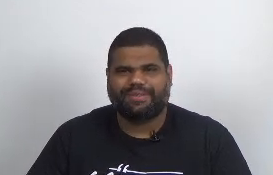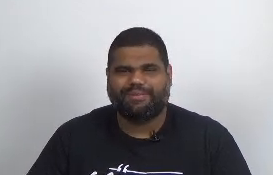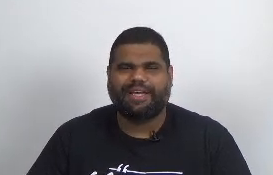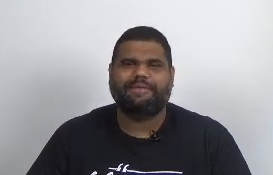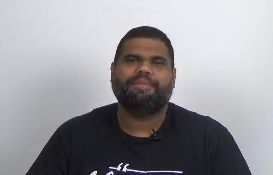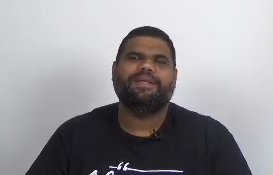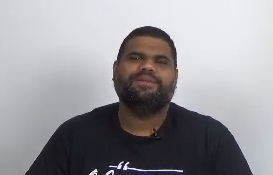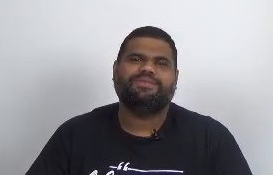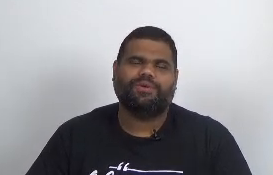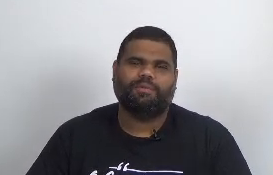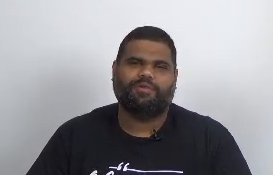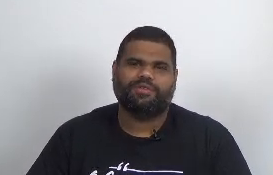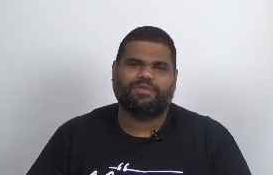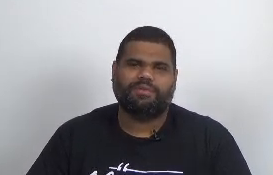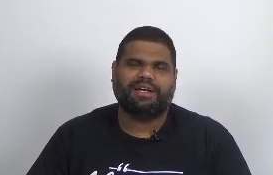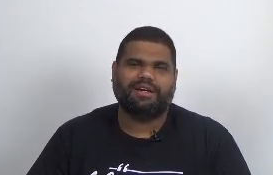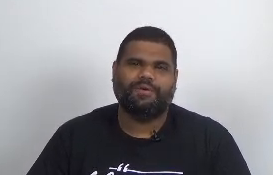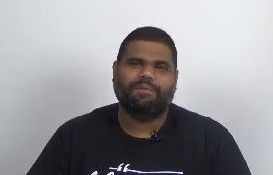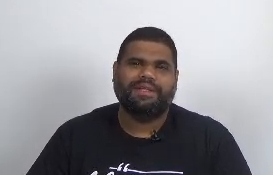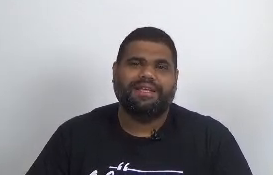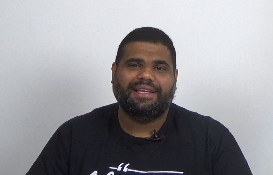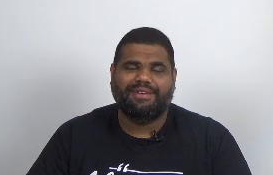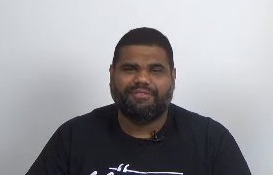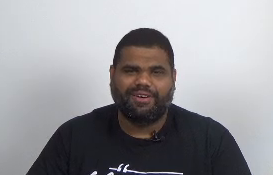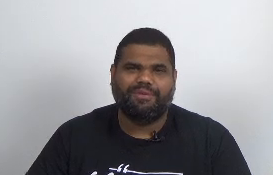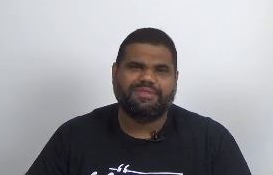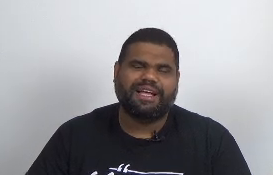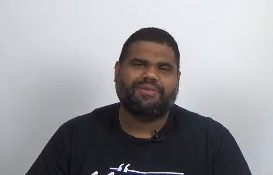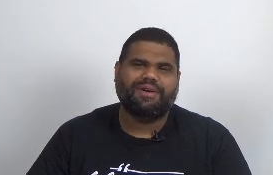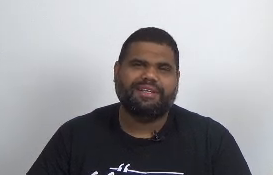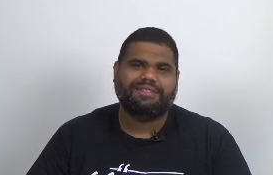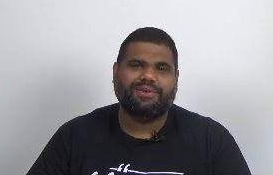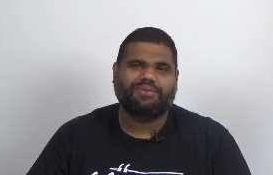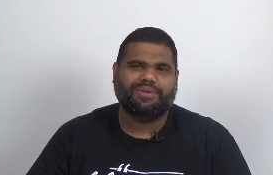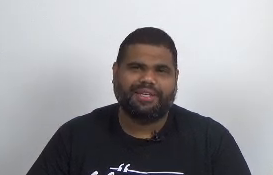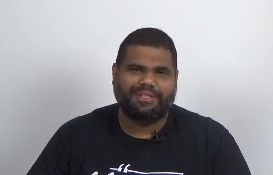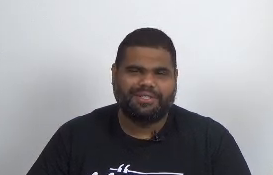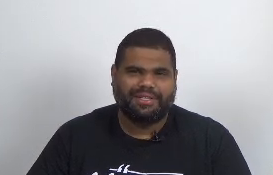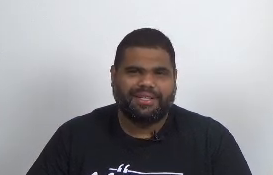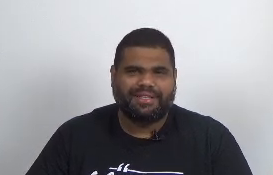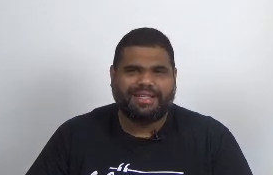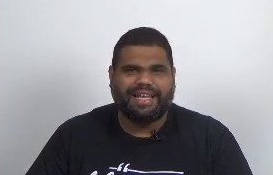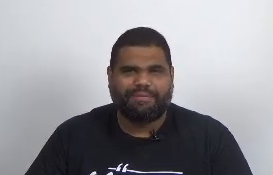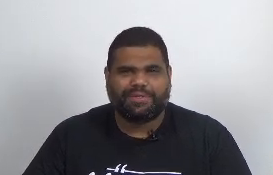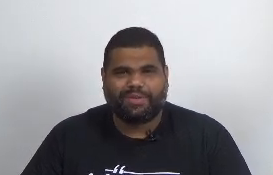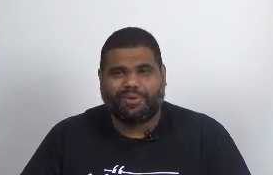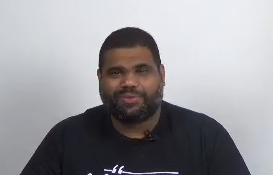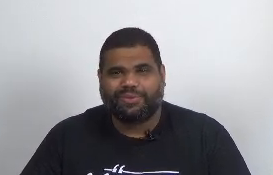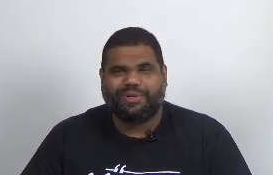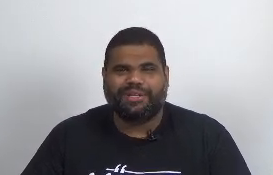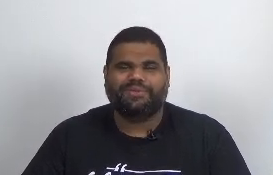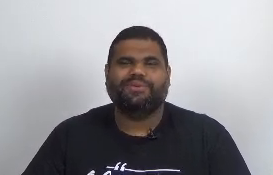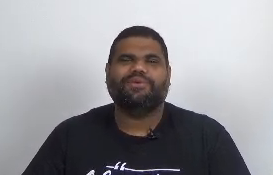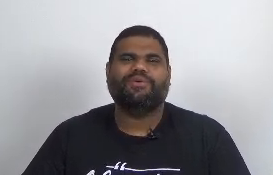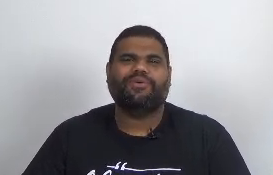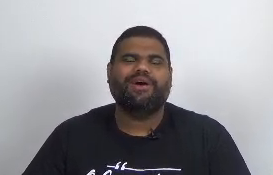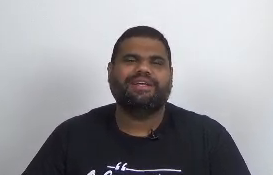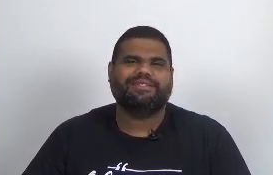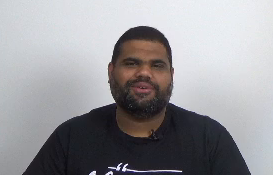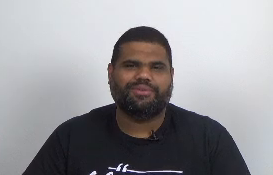Fala pessoal, tudo bem? Sou o professor Marcão e vamos à correção do quiz. Tá aí pessoal, tudo